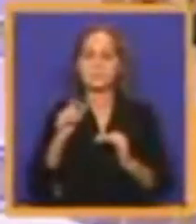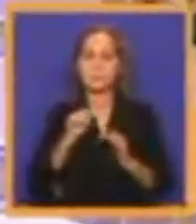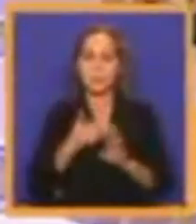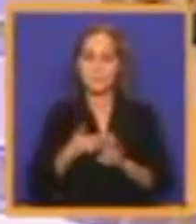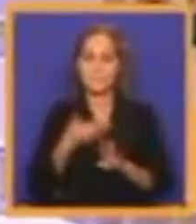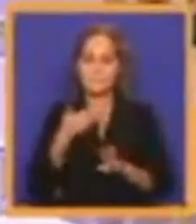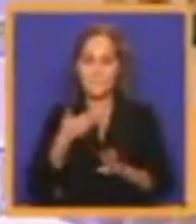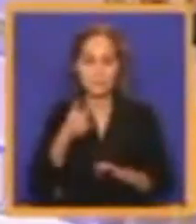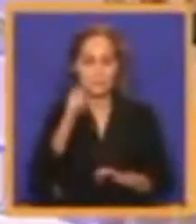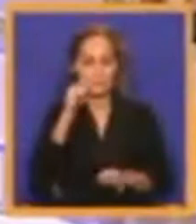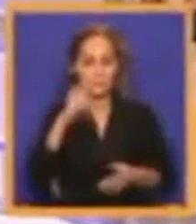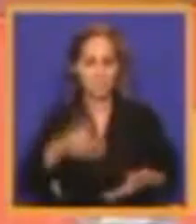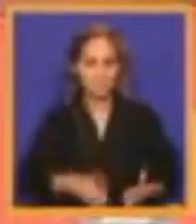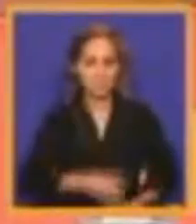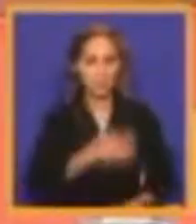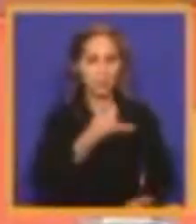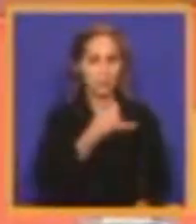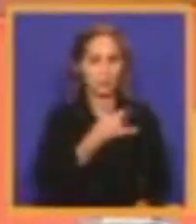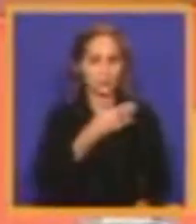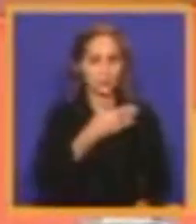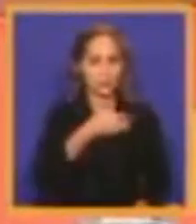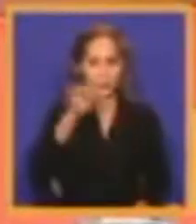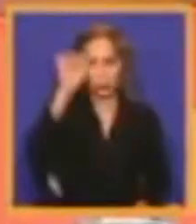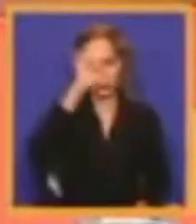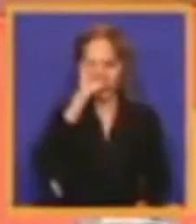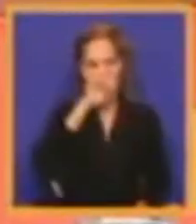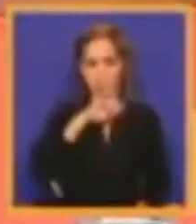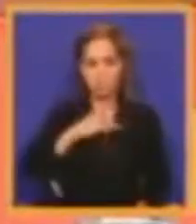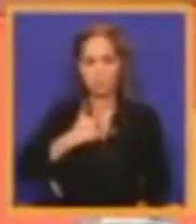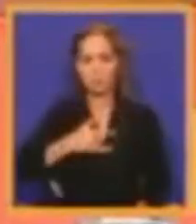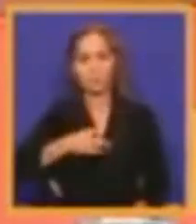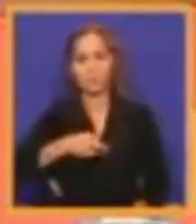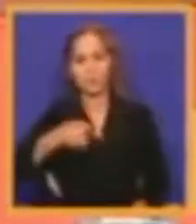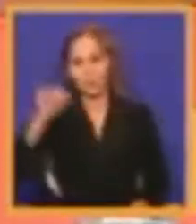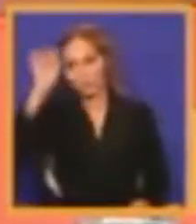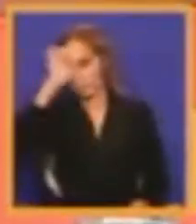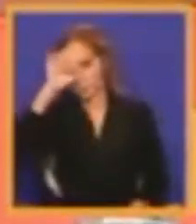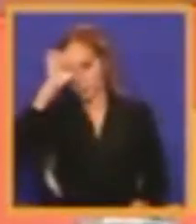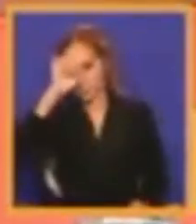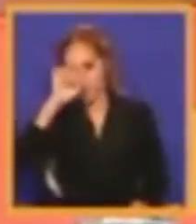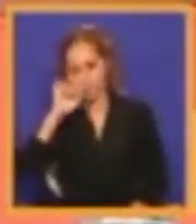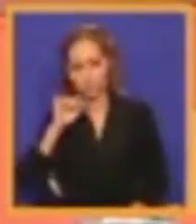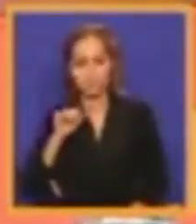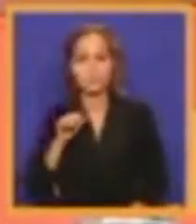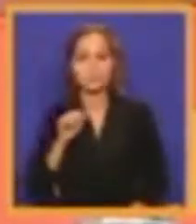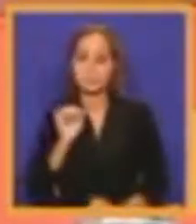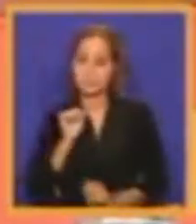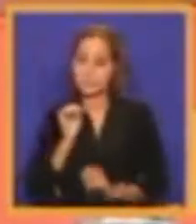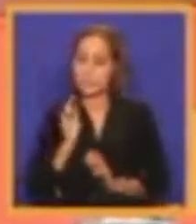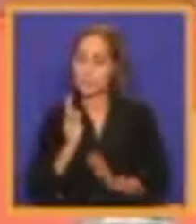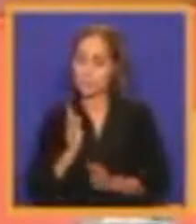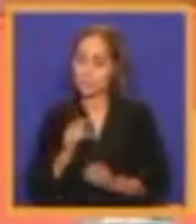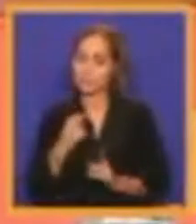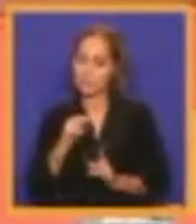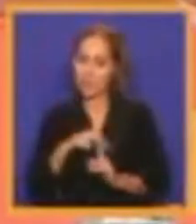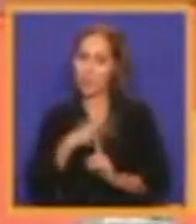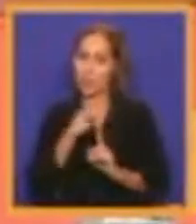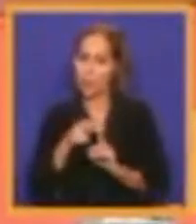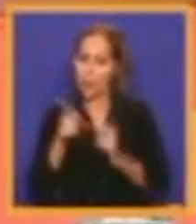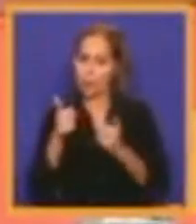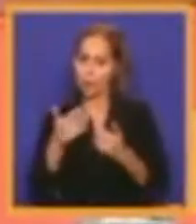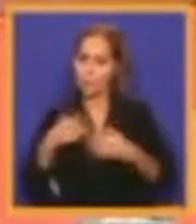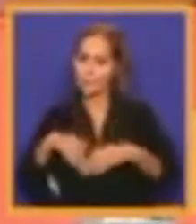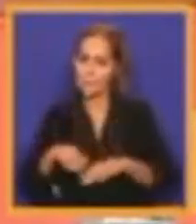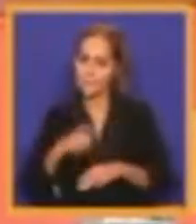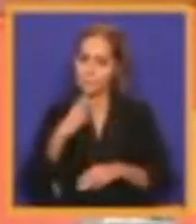mais, aqueles que nasceram entre 21 de janeiro e 29 de janeiro. Estes, sim, vão ter que, embora tenham um ano bom, vão ter